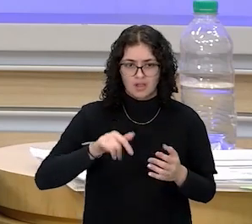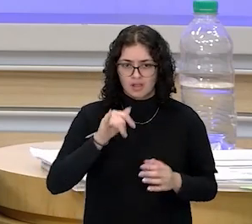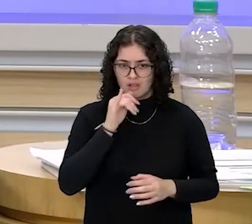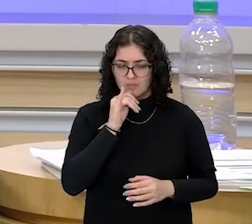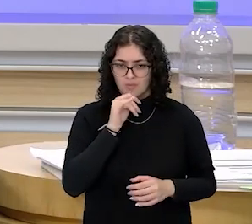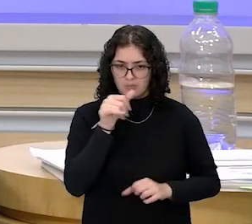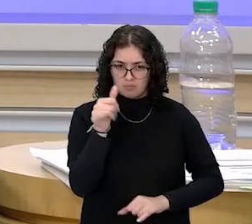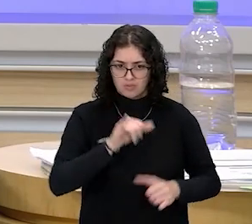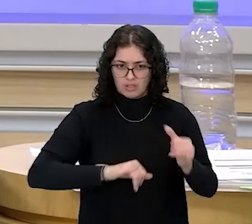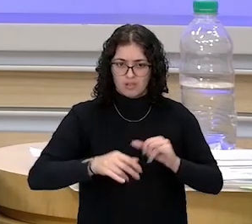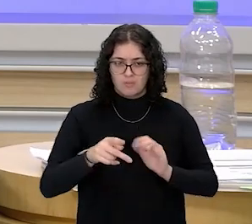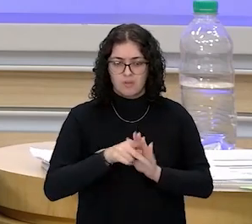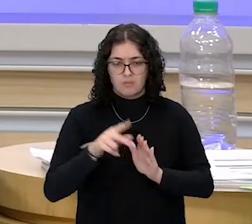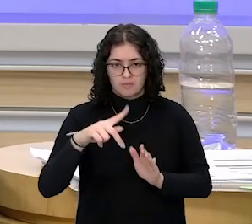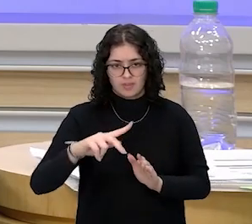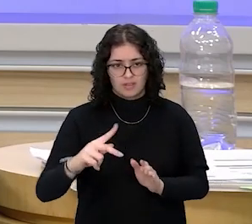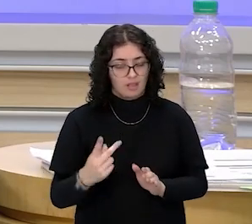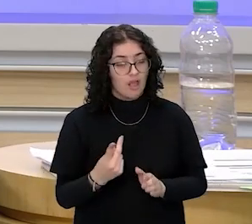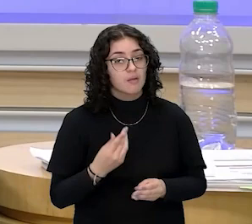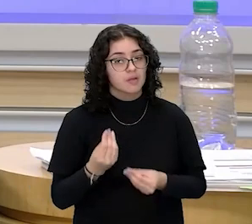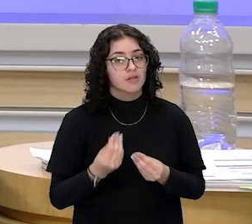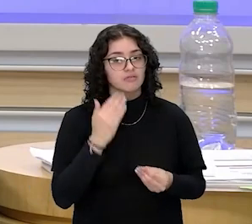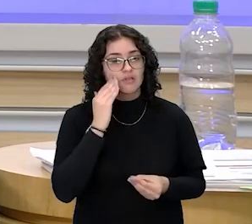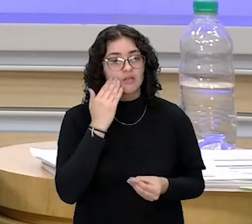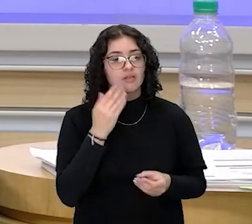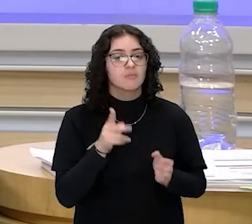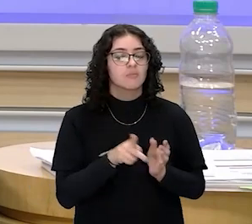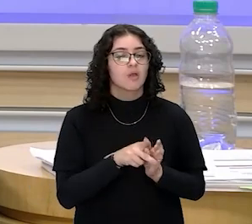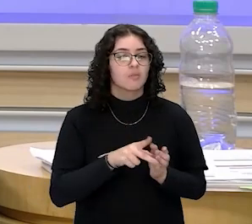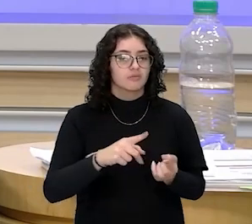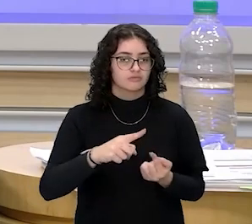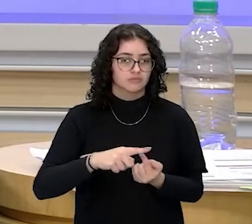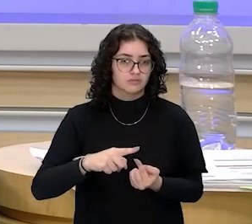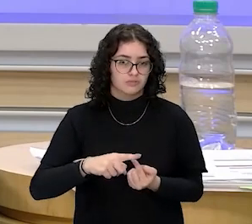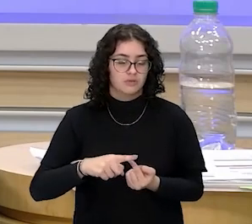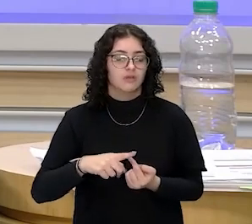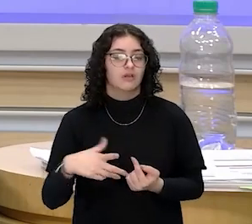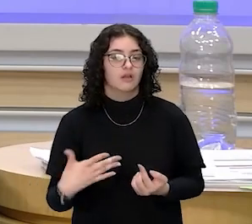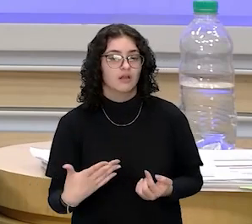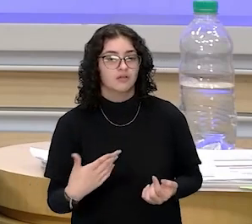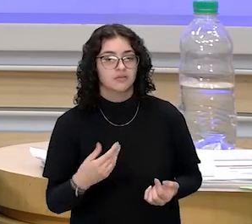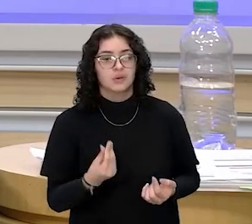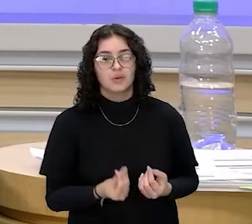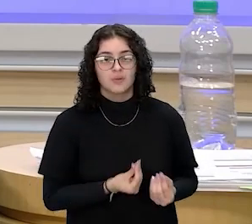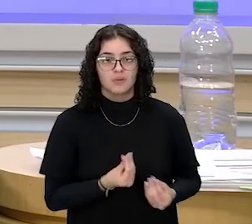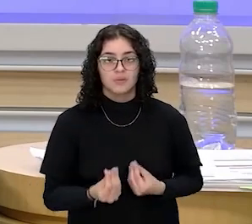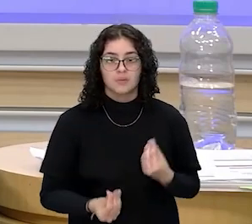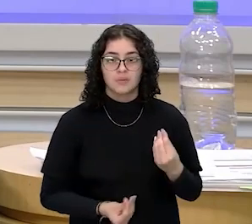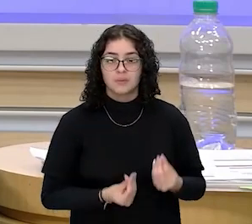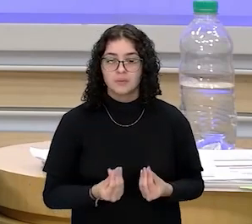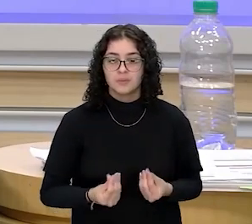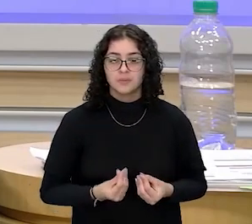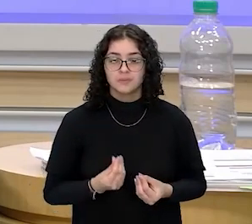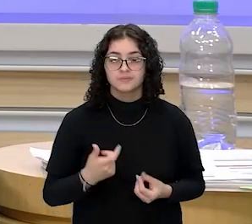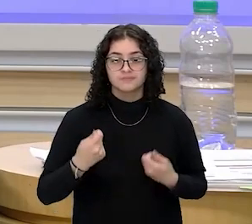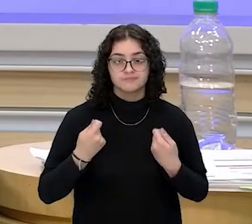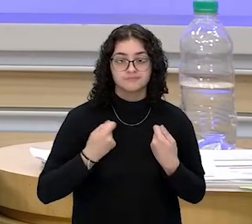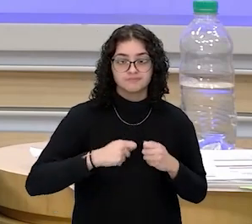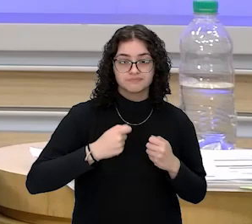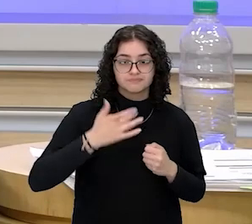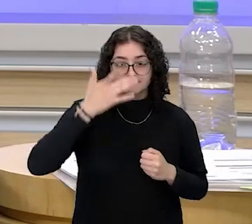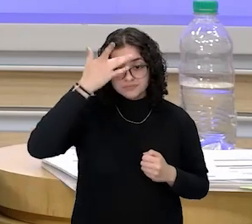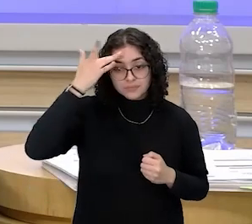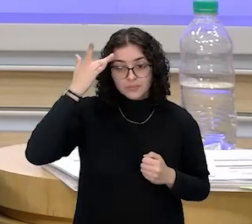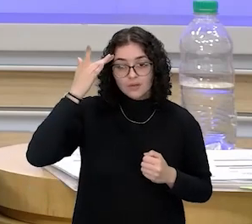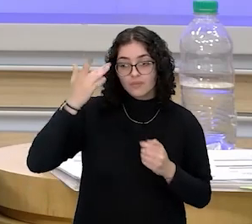pelo pH do solo, aí a gente precisa entender a espécie e aí a gente entraria mais para um lado onde teria que ser uma pessoa